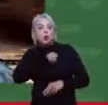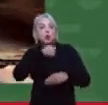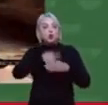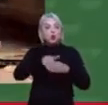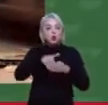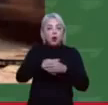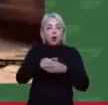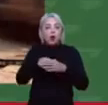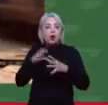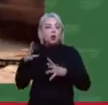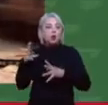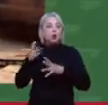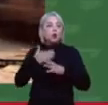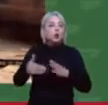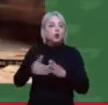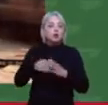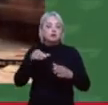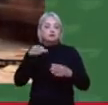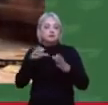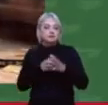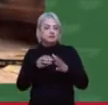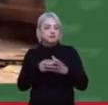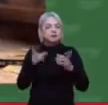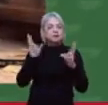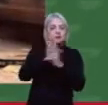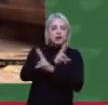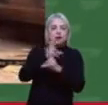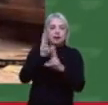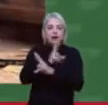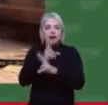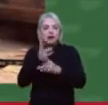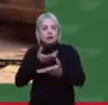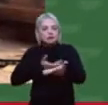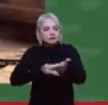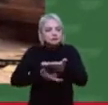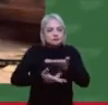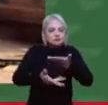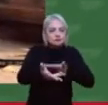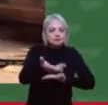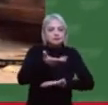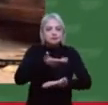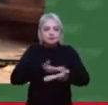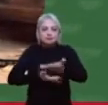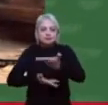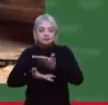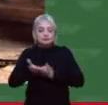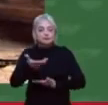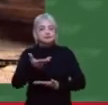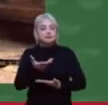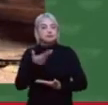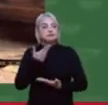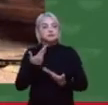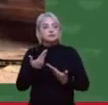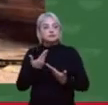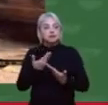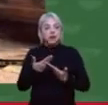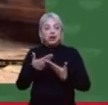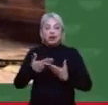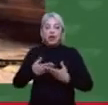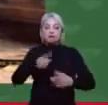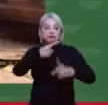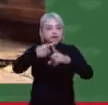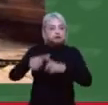o partido tiver. Então, há uma relação de solidariedade na disputa